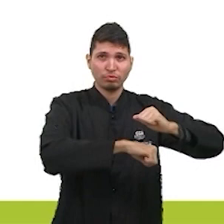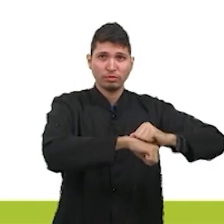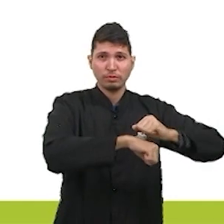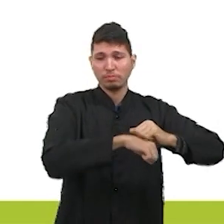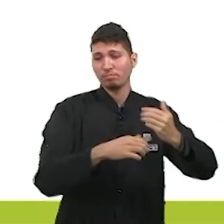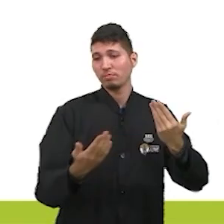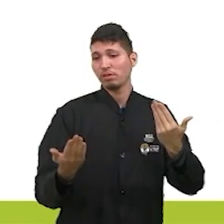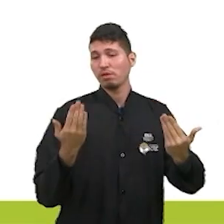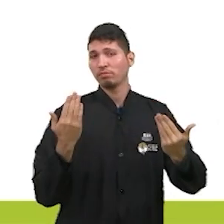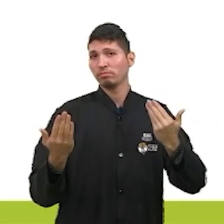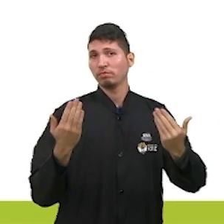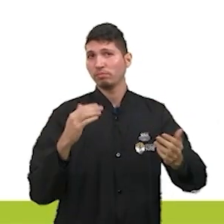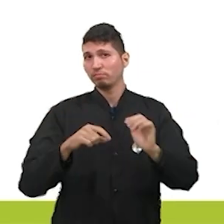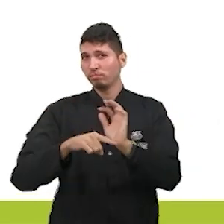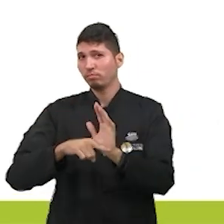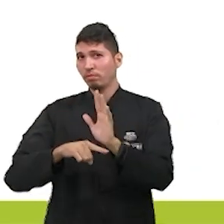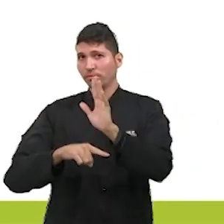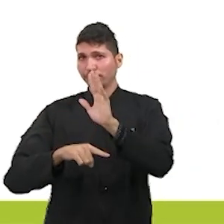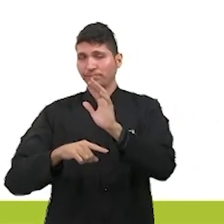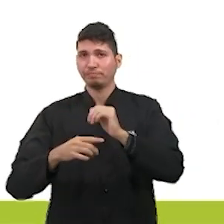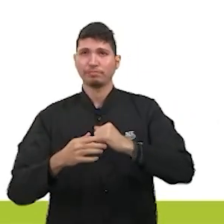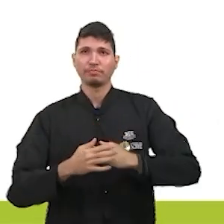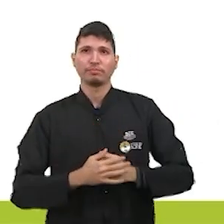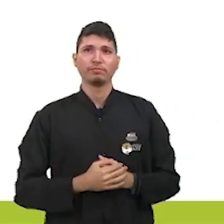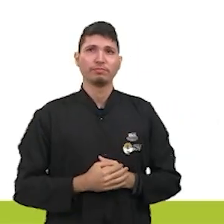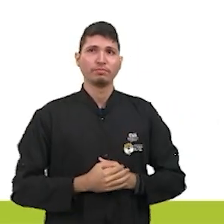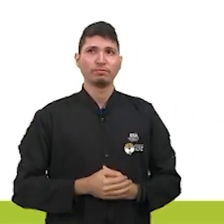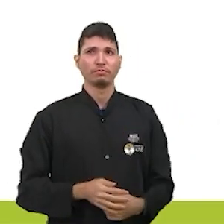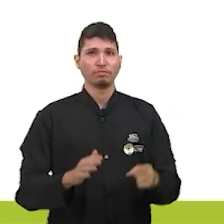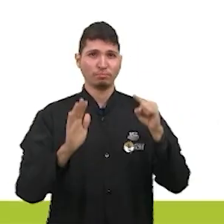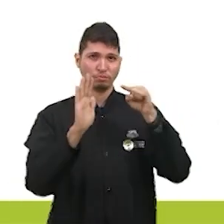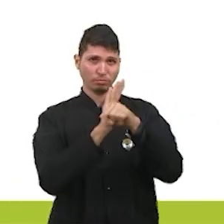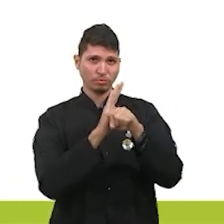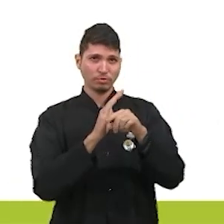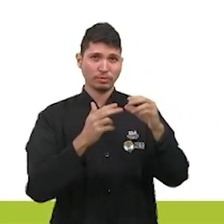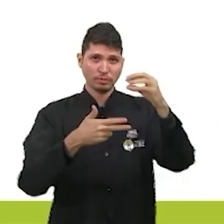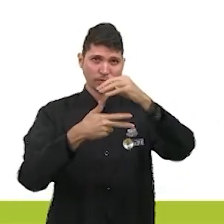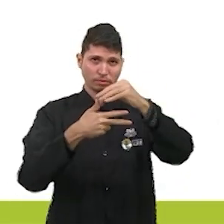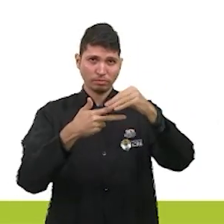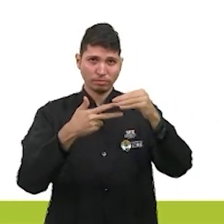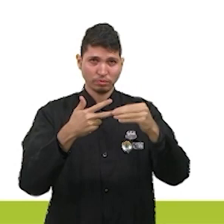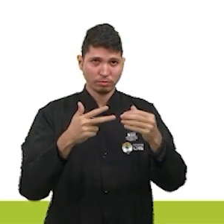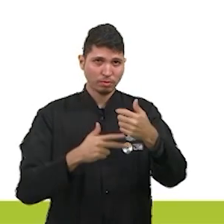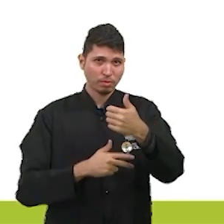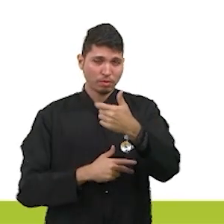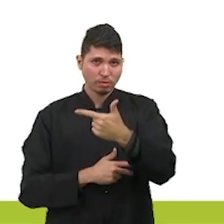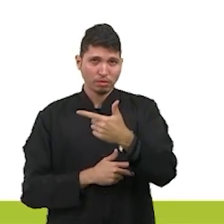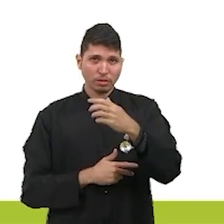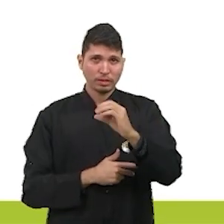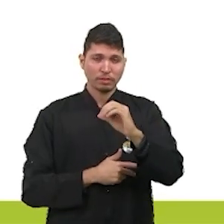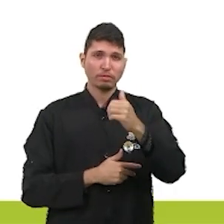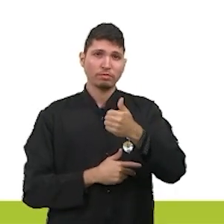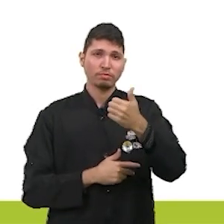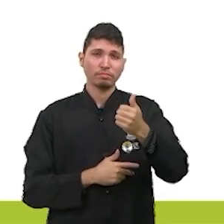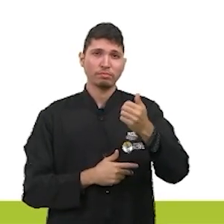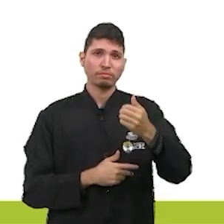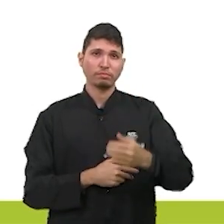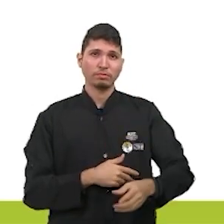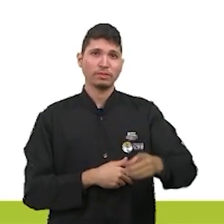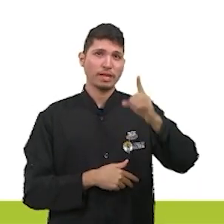estado gasoso. Então, vamos aqui para uma questão do Enem 2011, caderno amarelo,